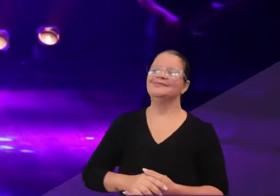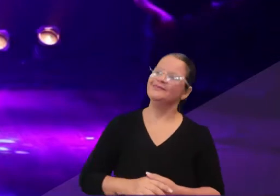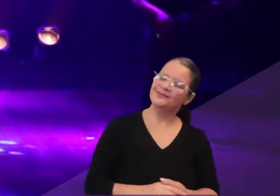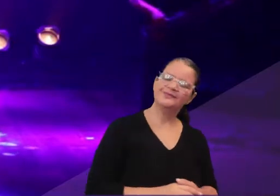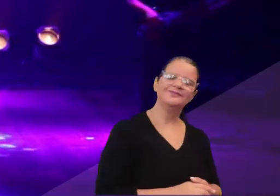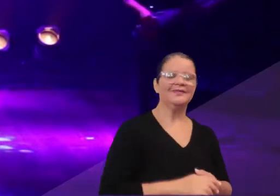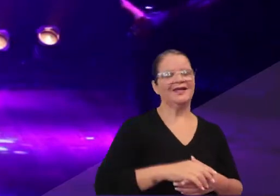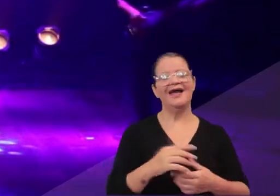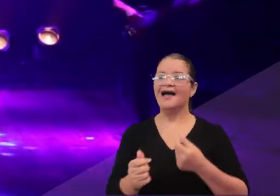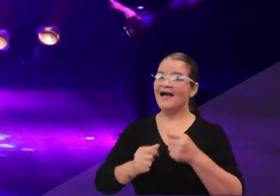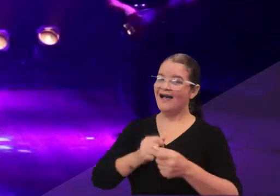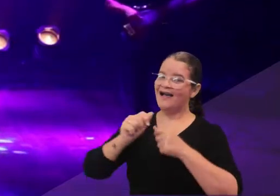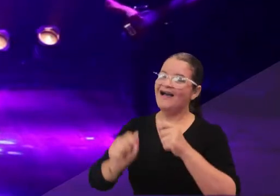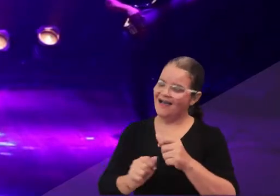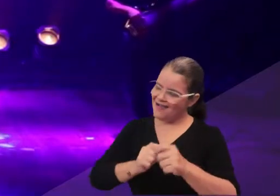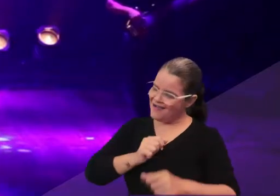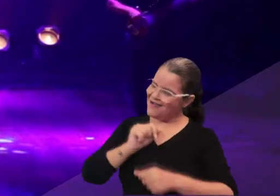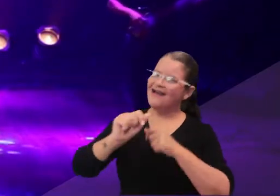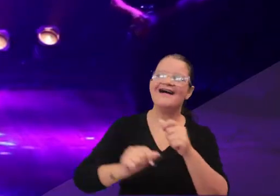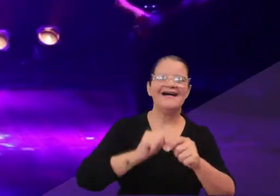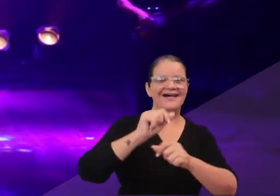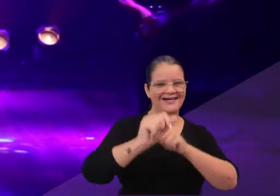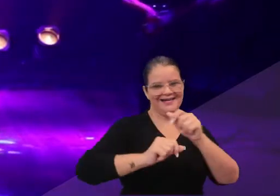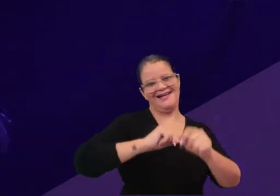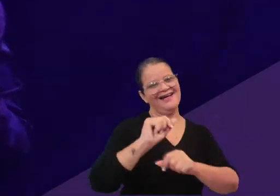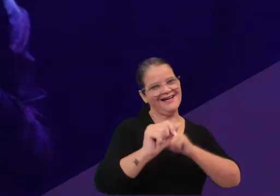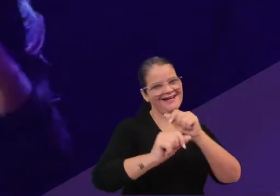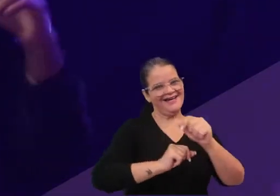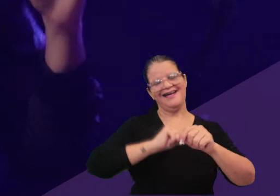em paz.